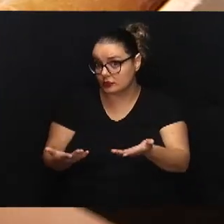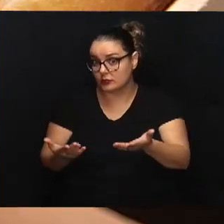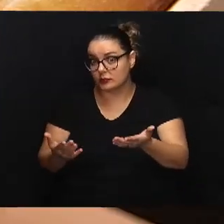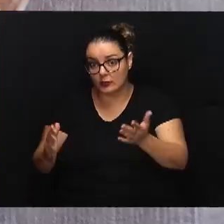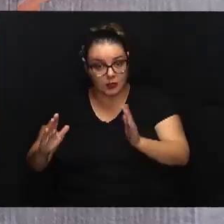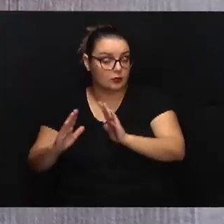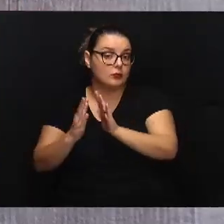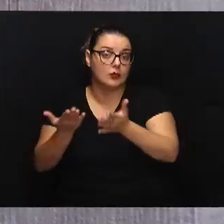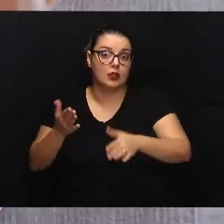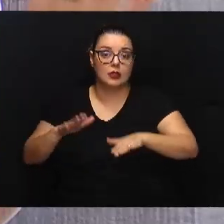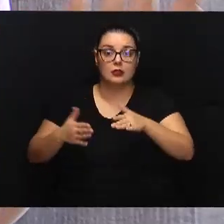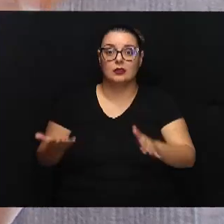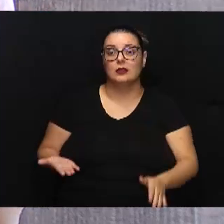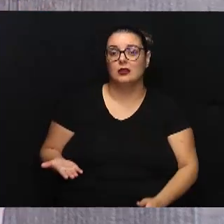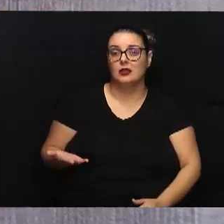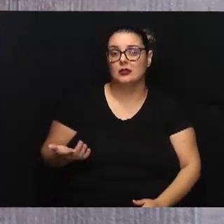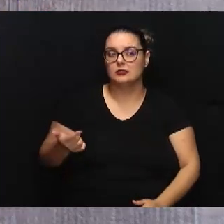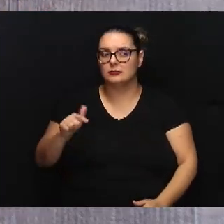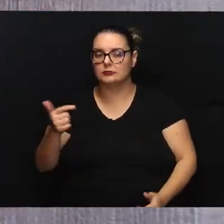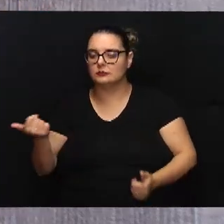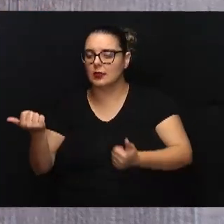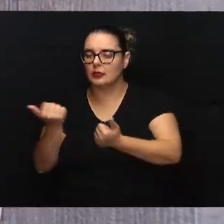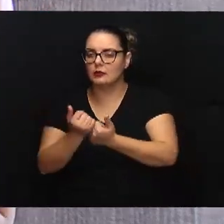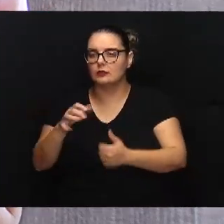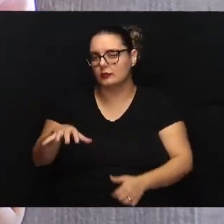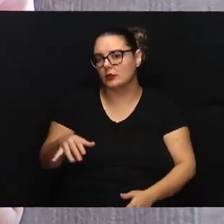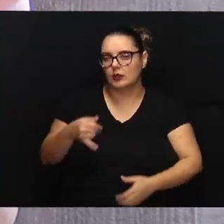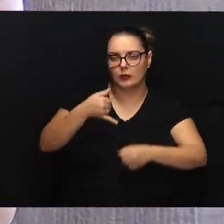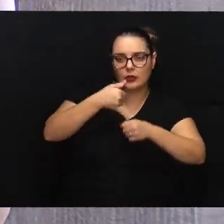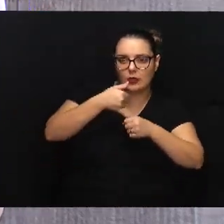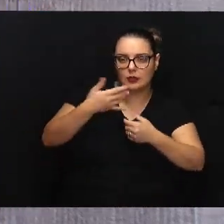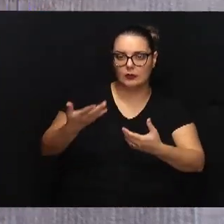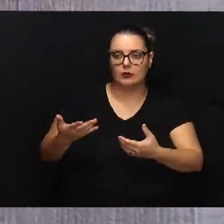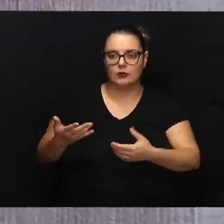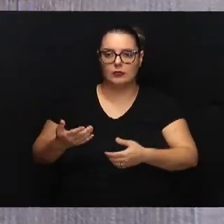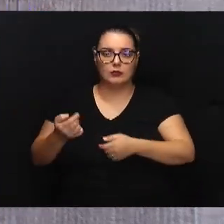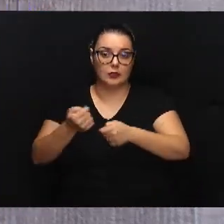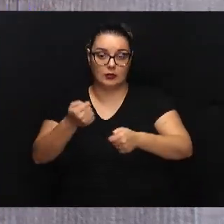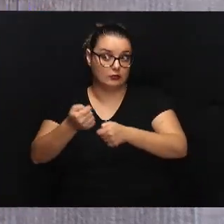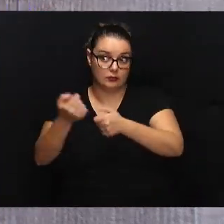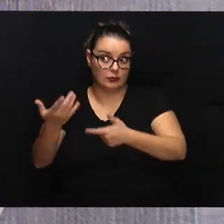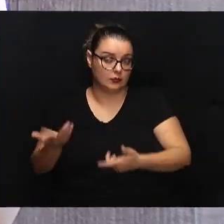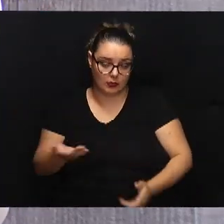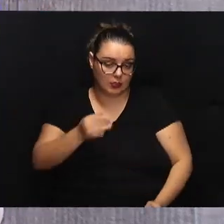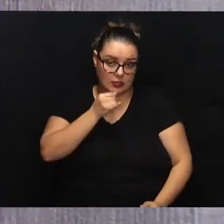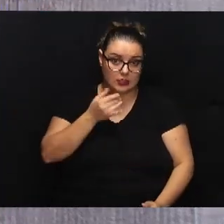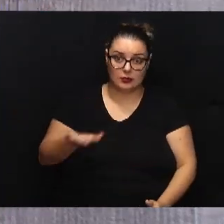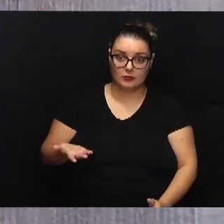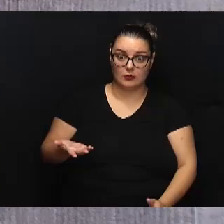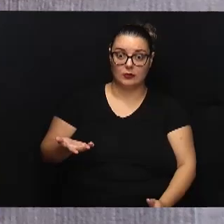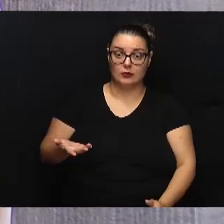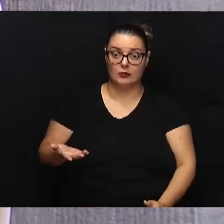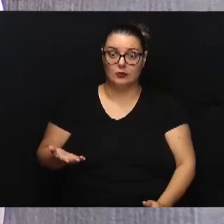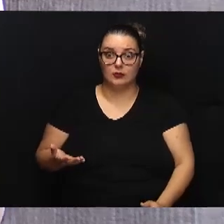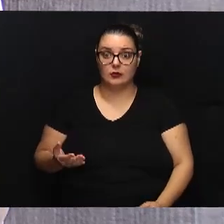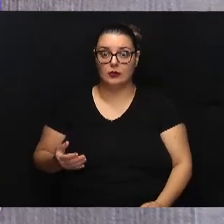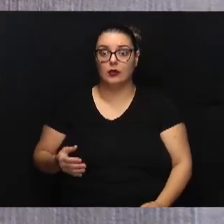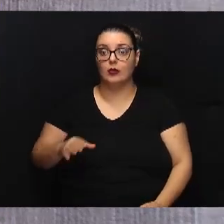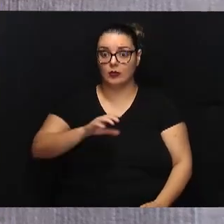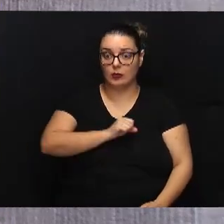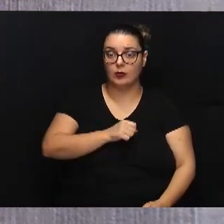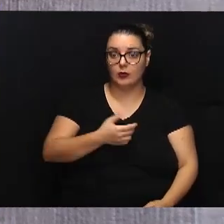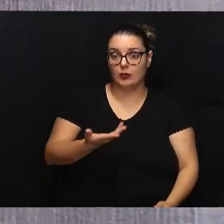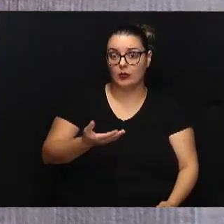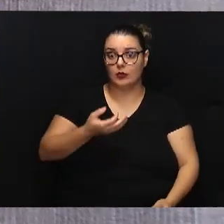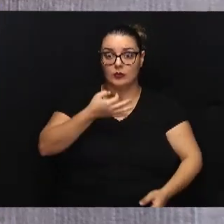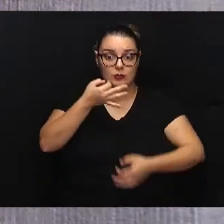não quer substituir, né, um suco por um espumante, você não quer substituir, né? Eu gosto de sugerir substituições. Então, é